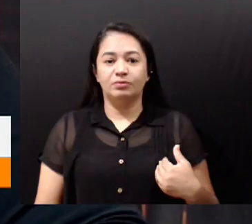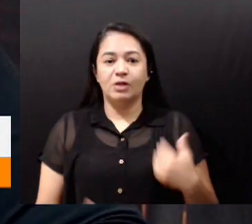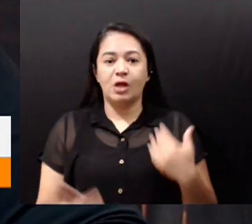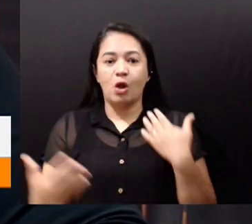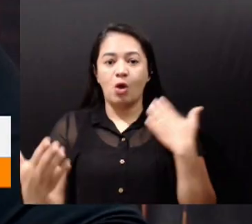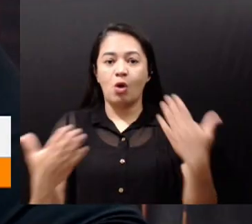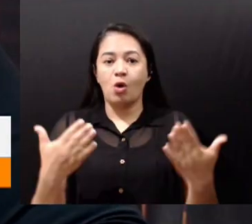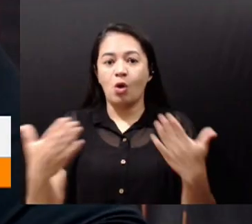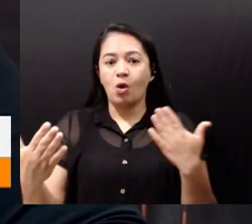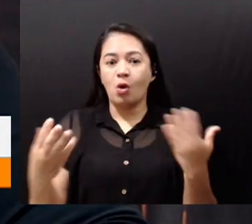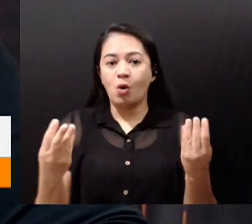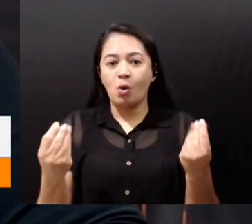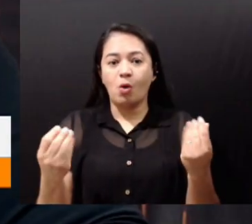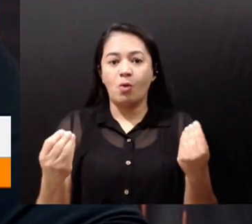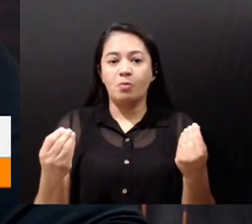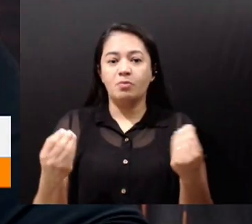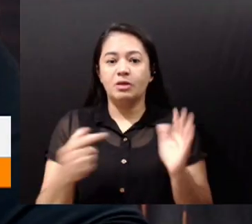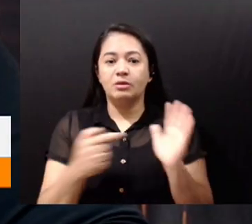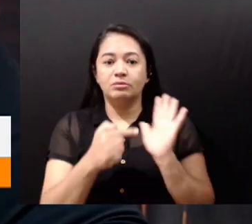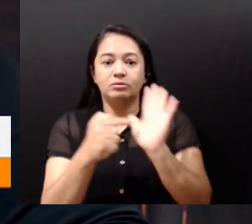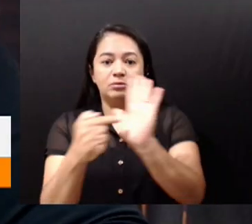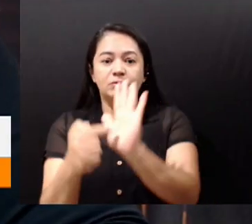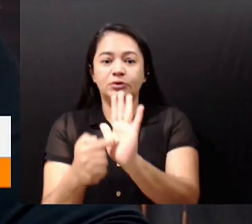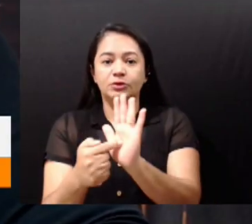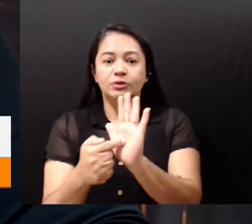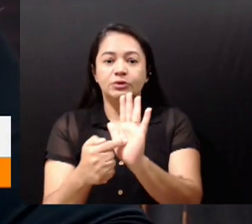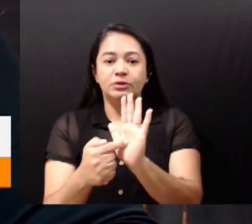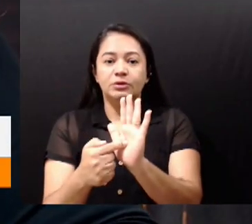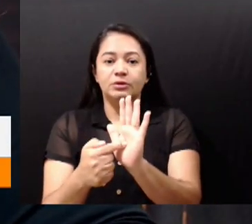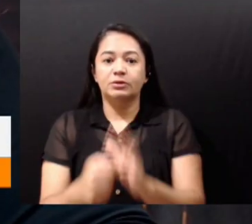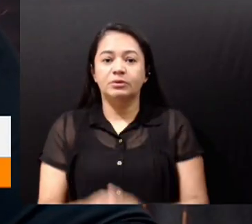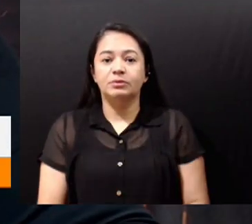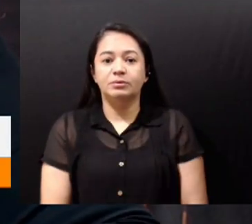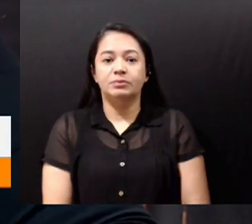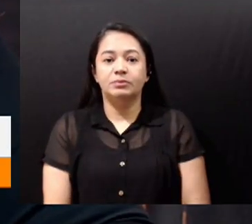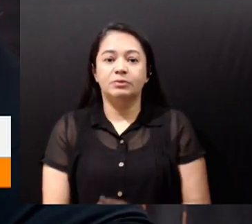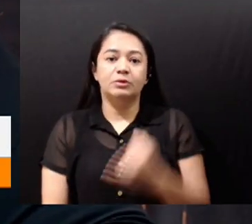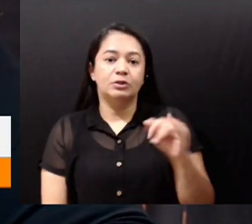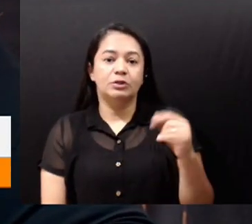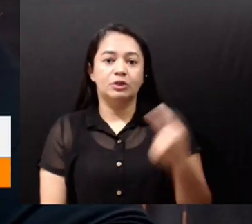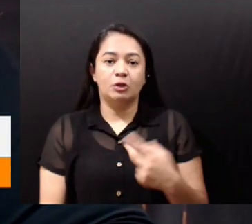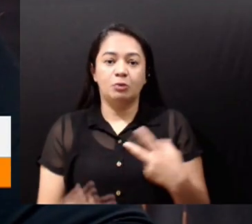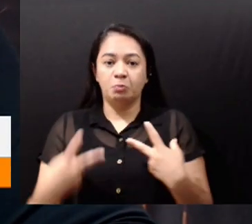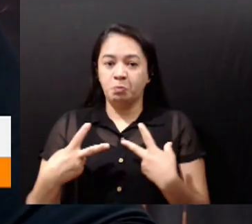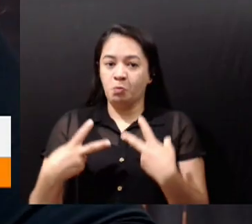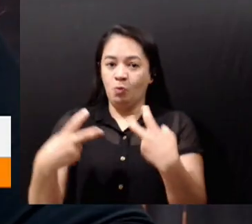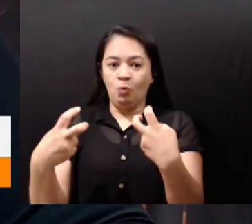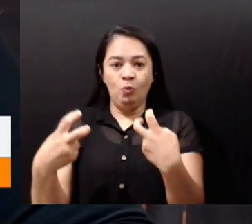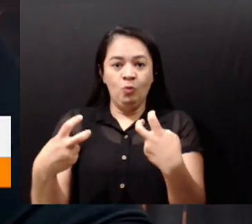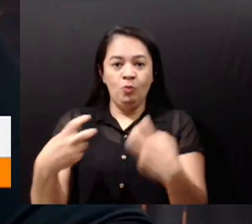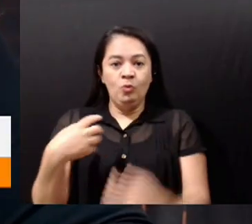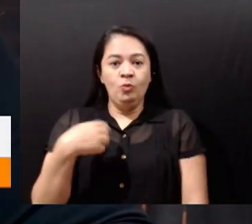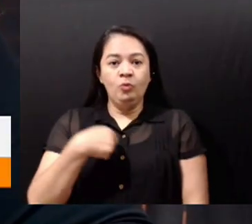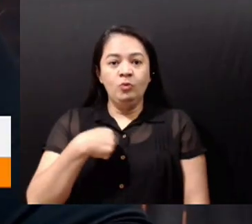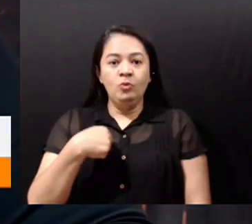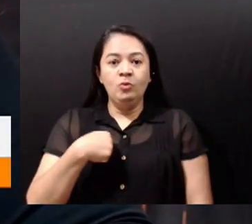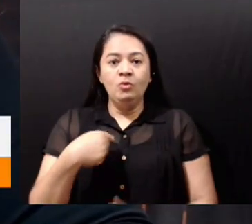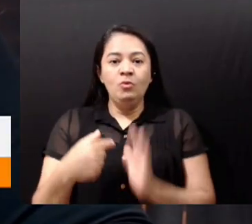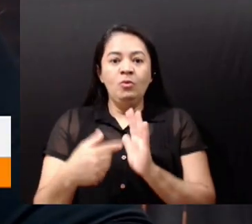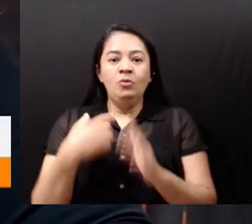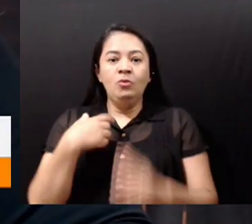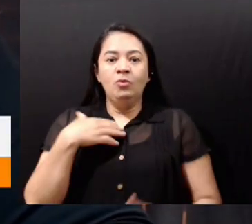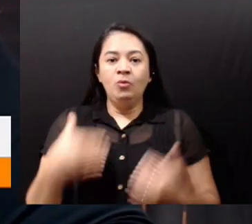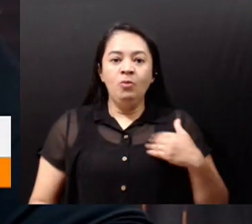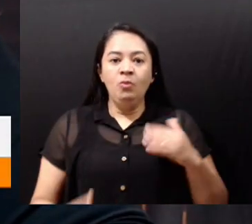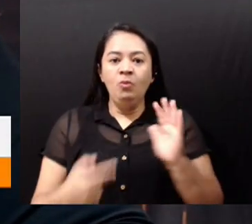mais profundo e maior. E se a gente não olha para o que ele está sinalizando, ele precisa crescer um